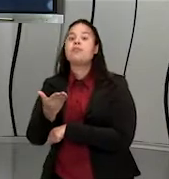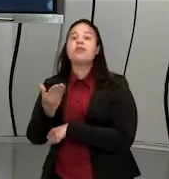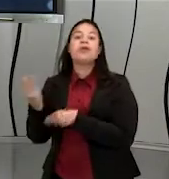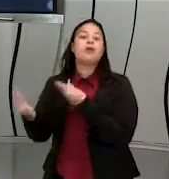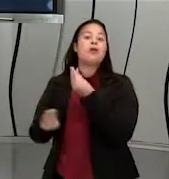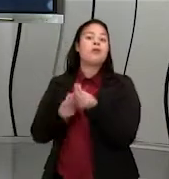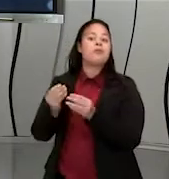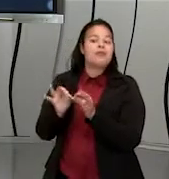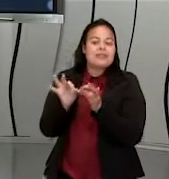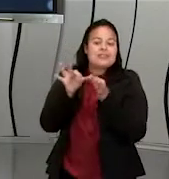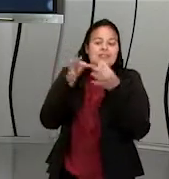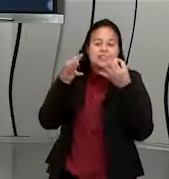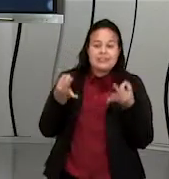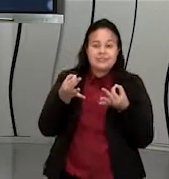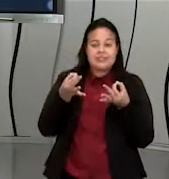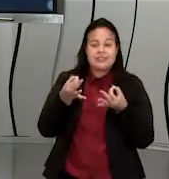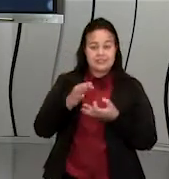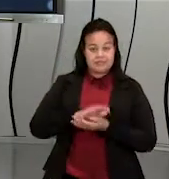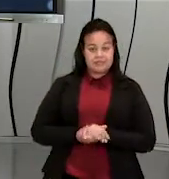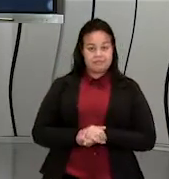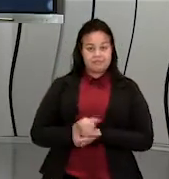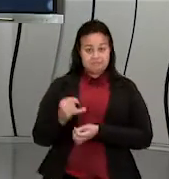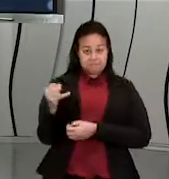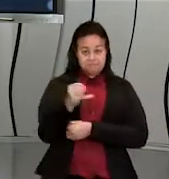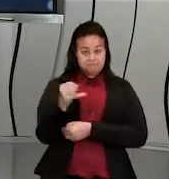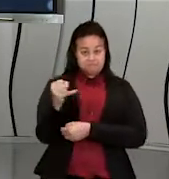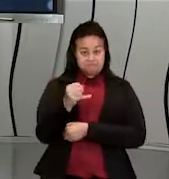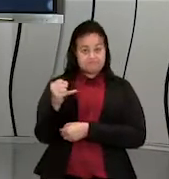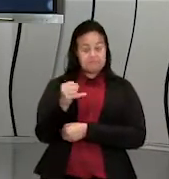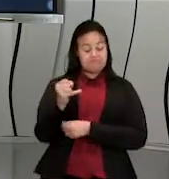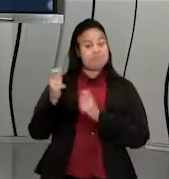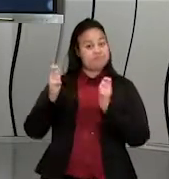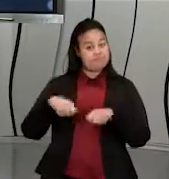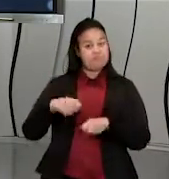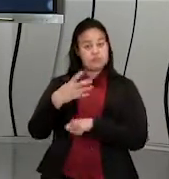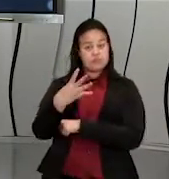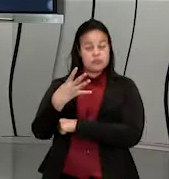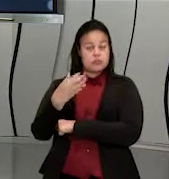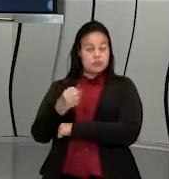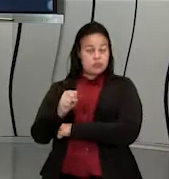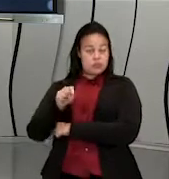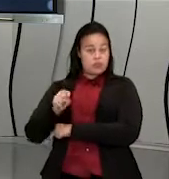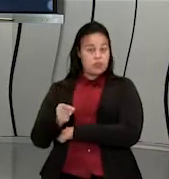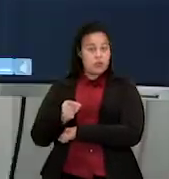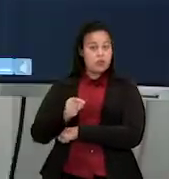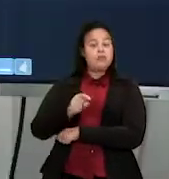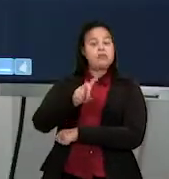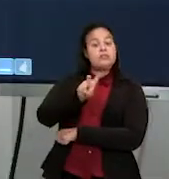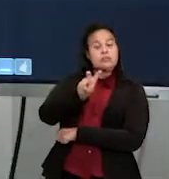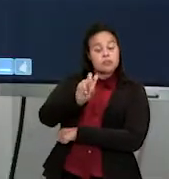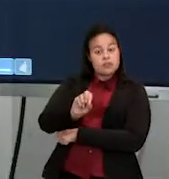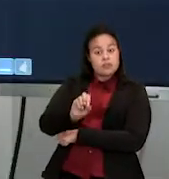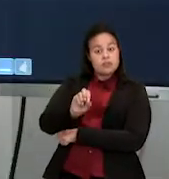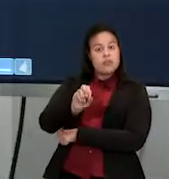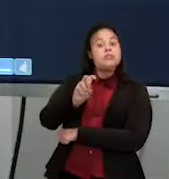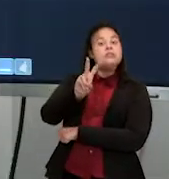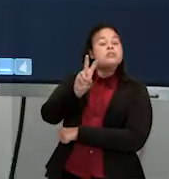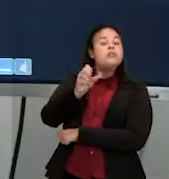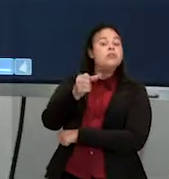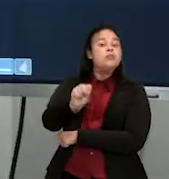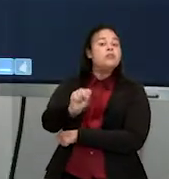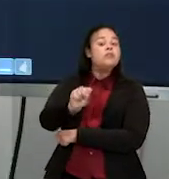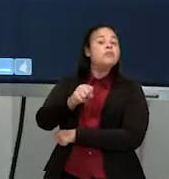faço? Simples. Eu subtraio o total menos os 48 mil. Tá vendo? 50 mil é o que tinha, 41 compareceram.